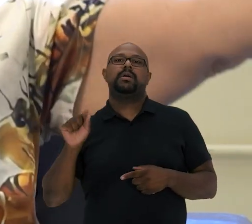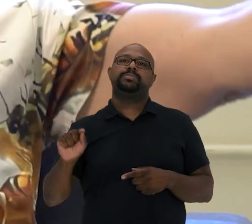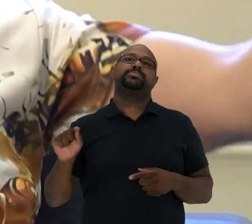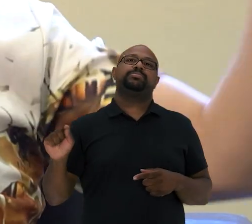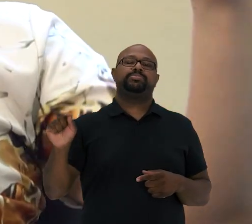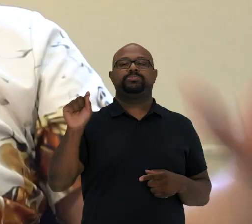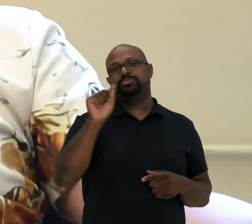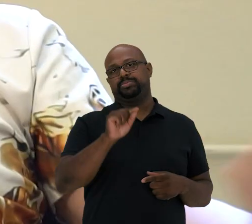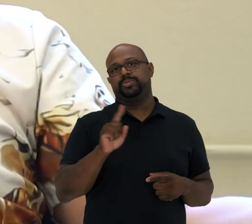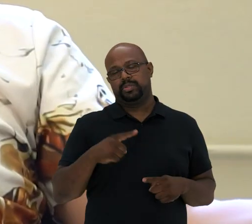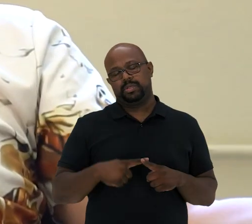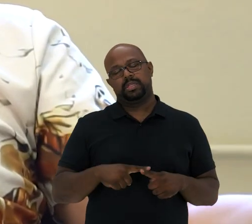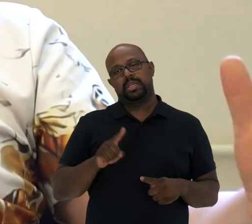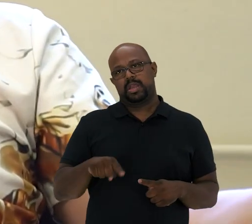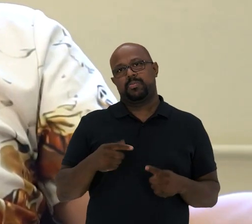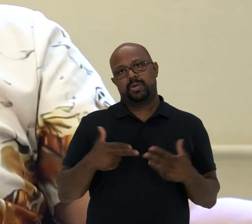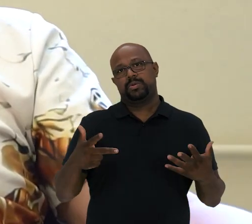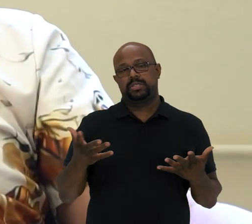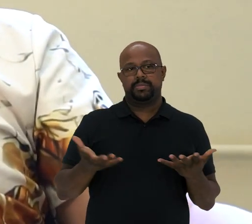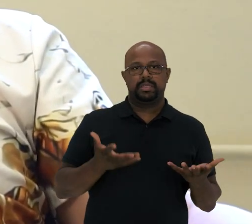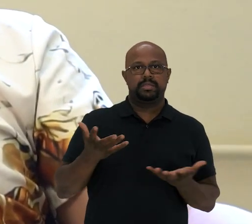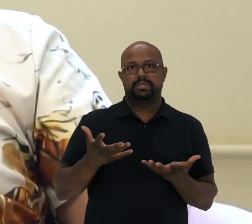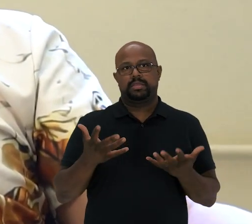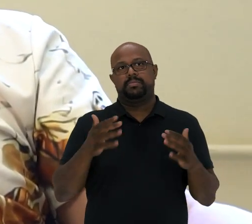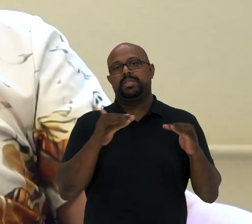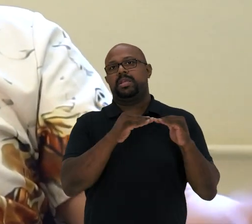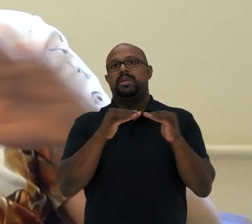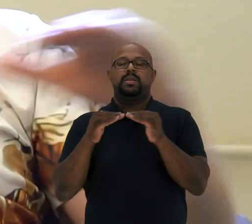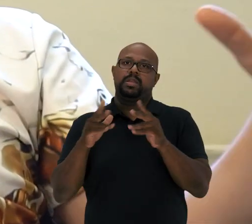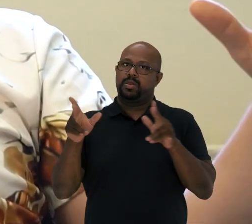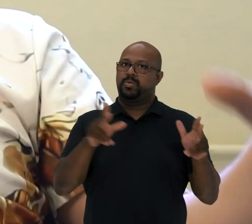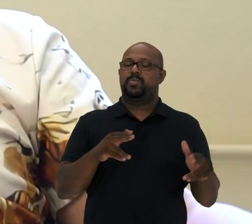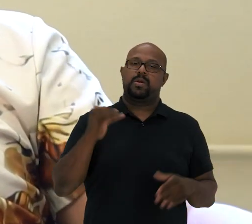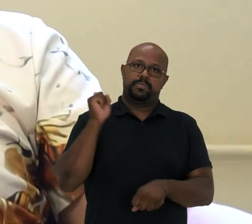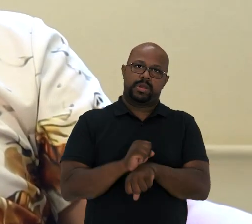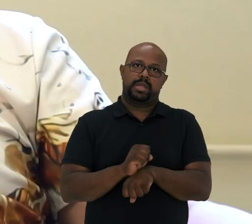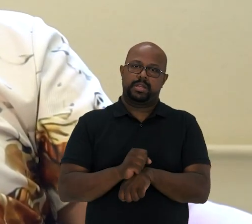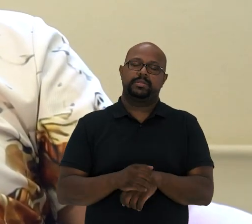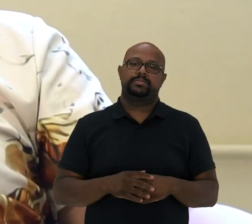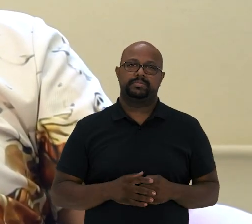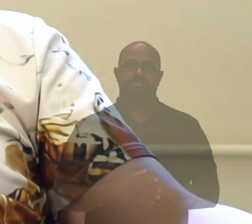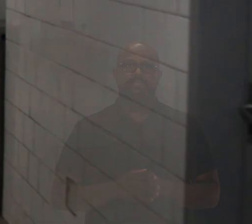não tem como proibir em outros lugares, vai ter que ser uma coisa meio que linear, né? Tem que parar mesmo.